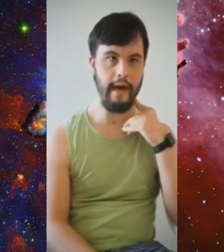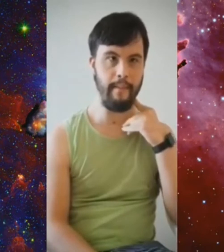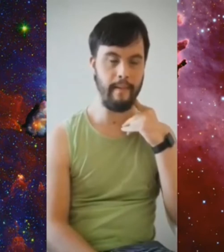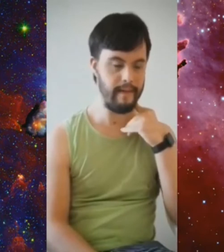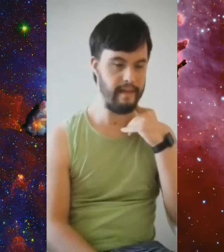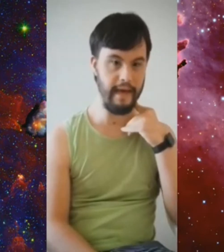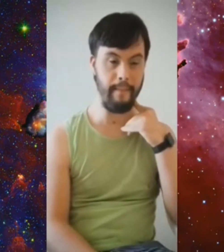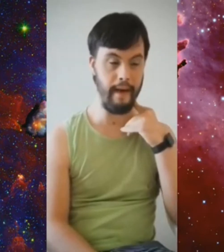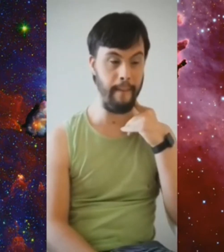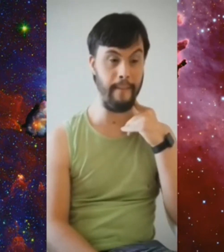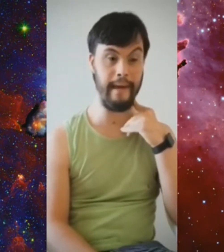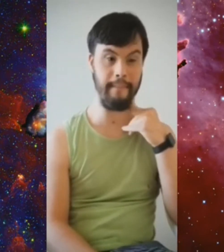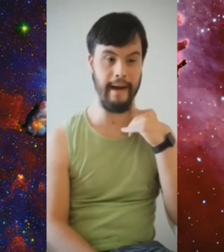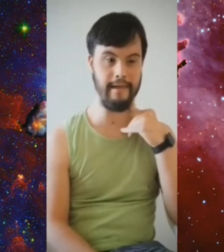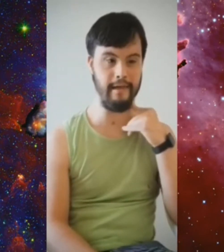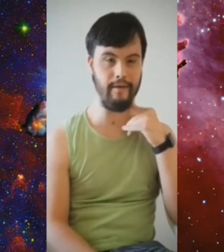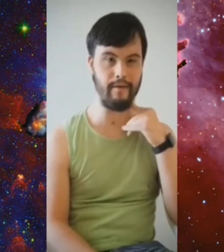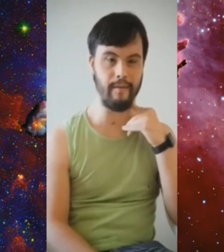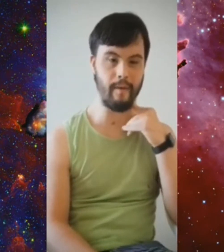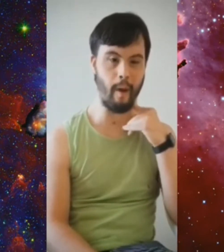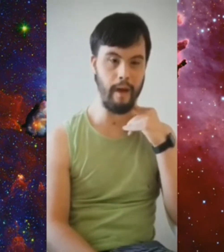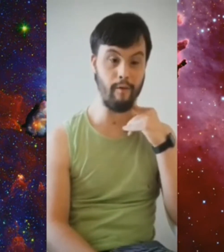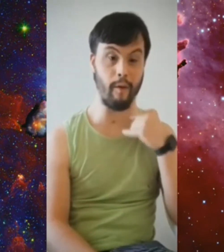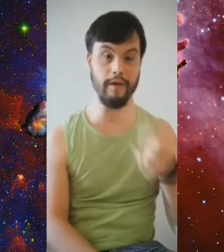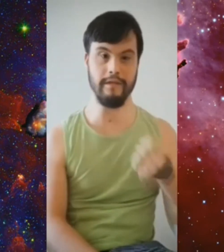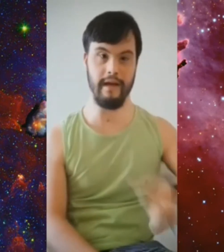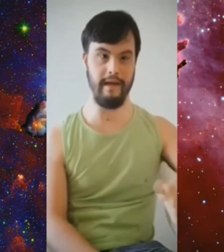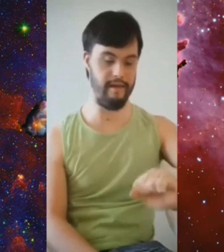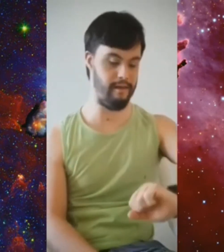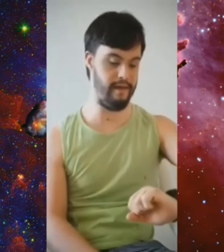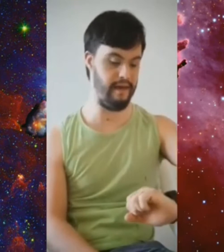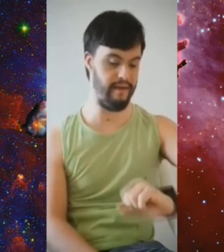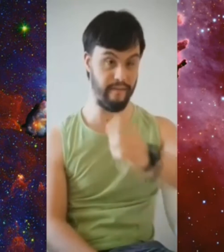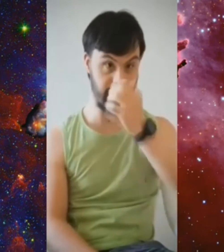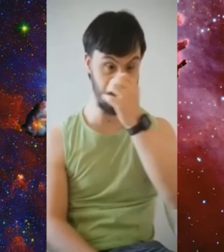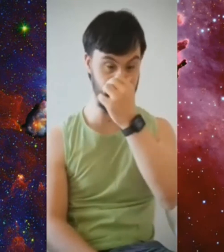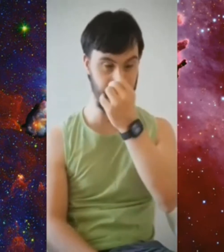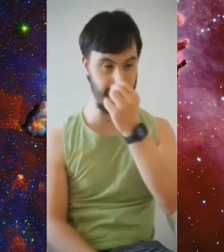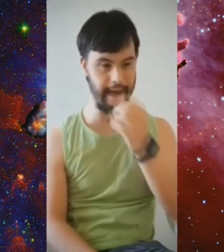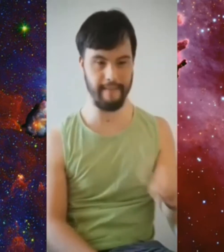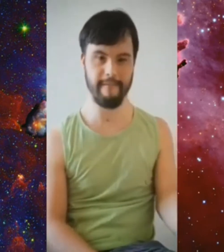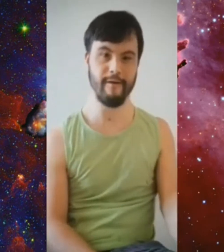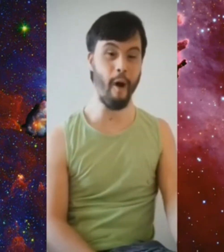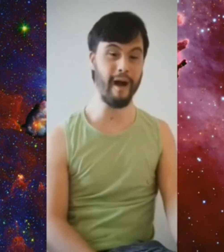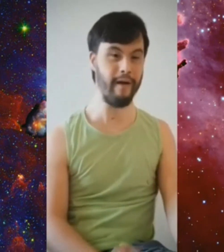É, quer dizer, a primeira parte eu gostaria de fazer é qualquer